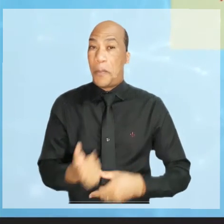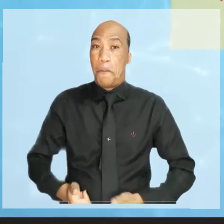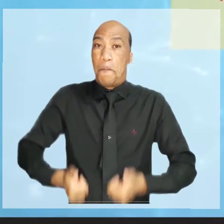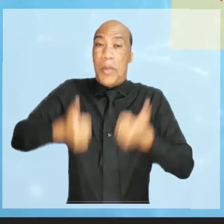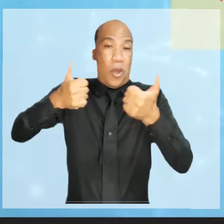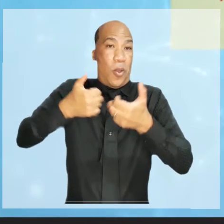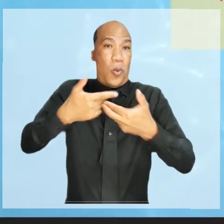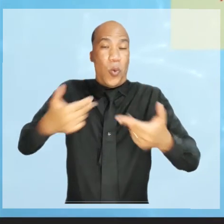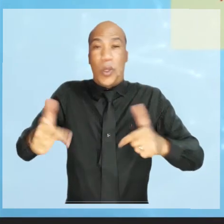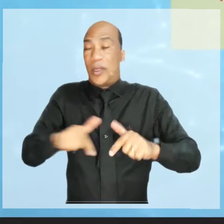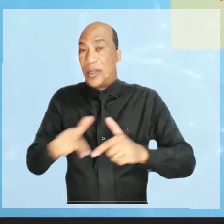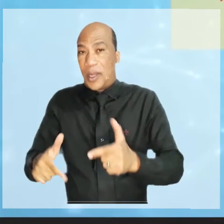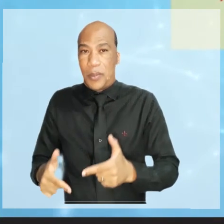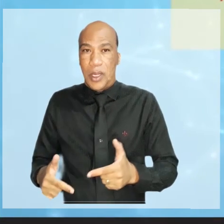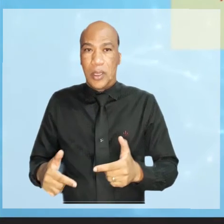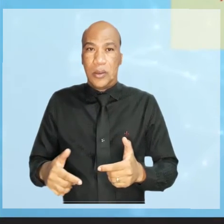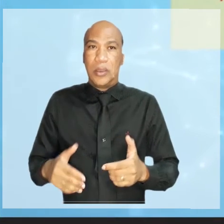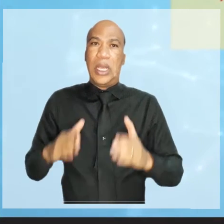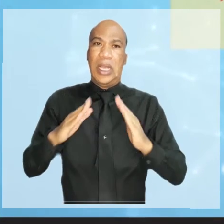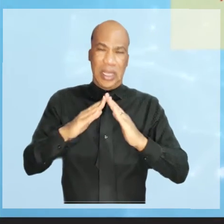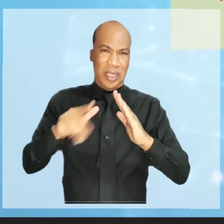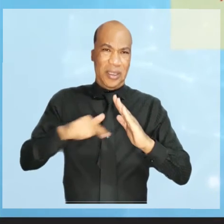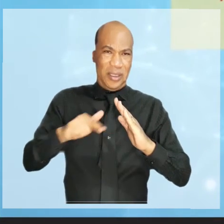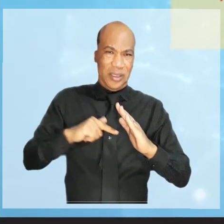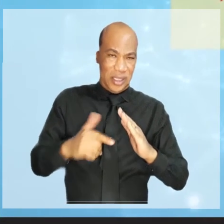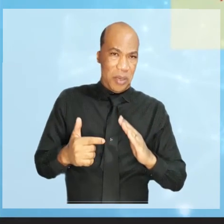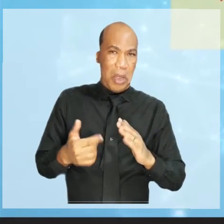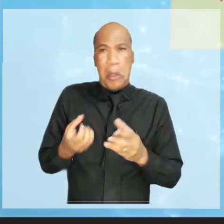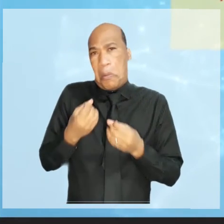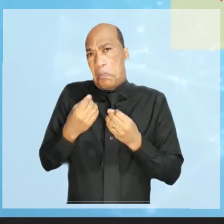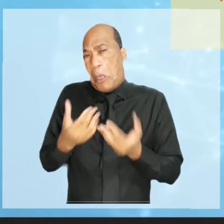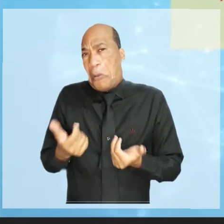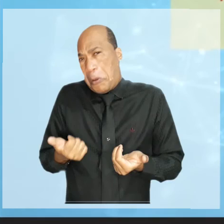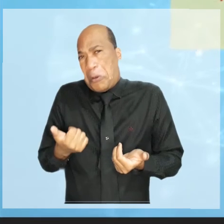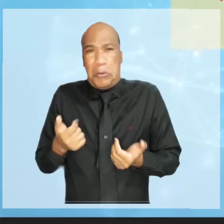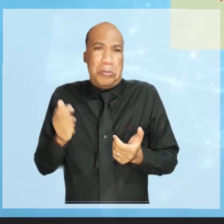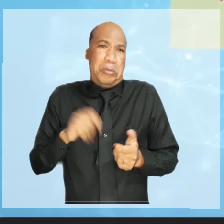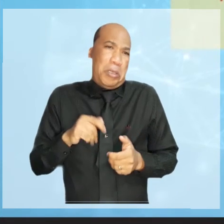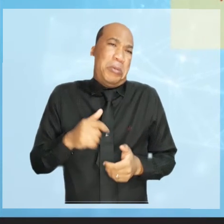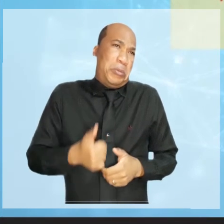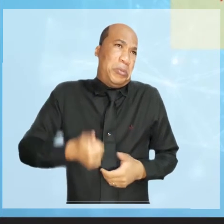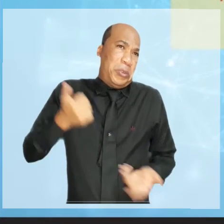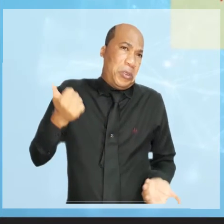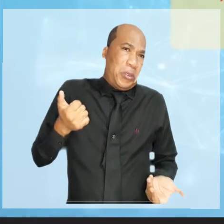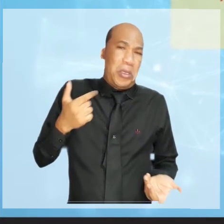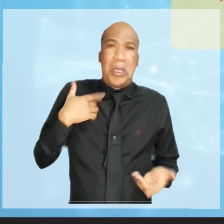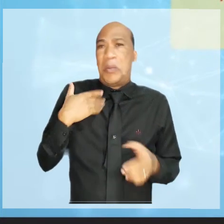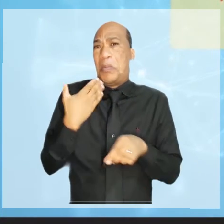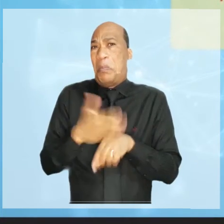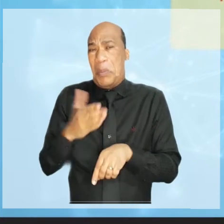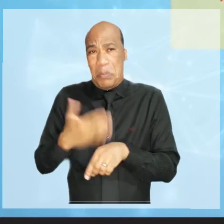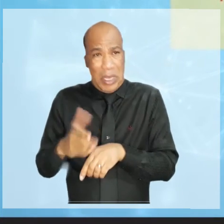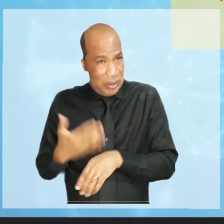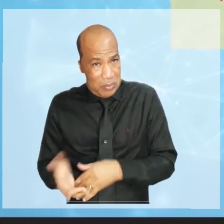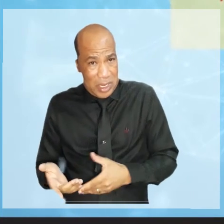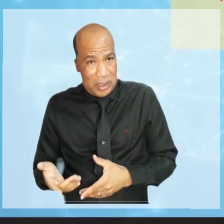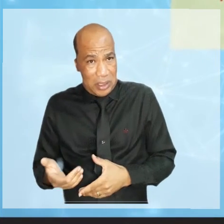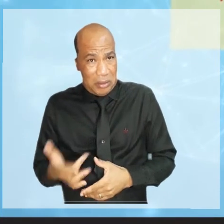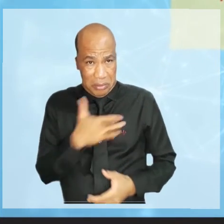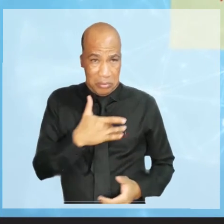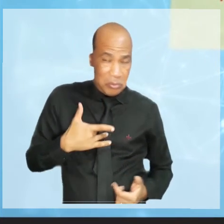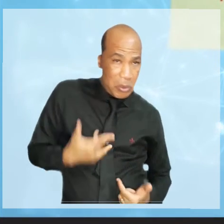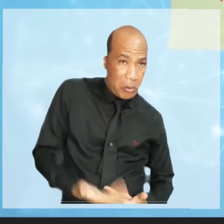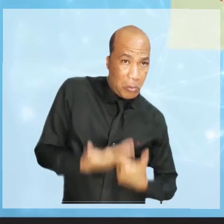estão sustentáveis e saudáveis? Para além das competências técnicas, investir nas competências sociais